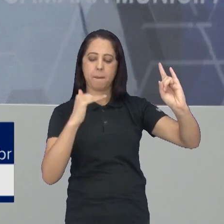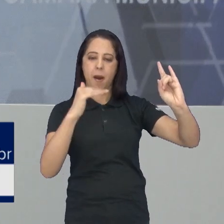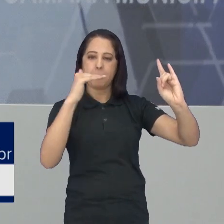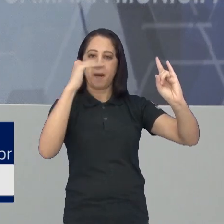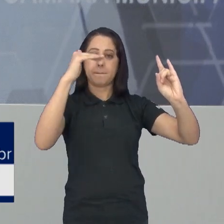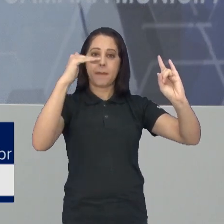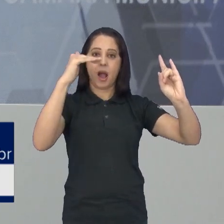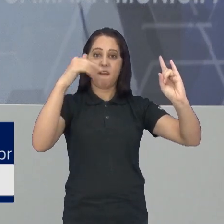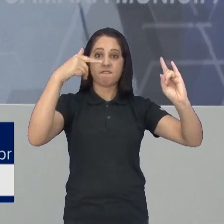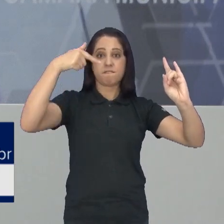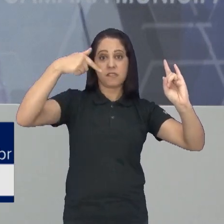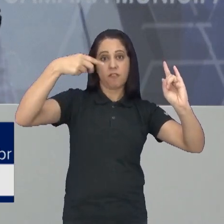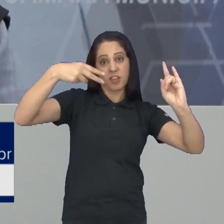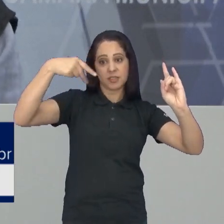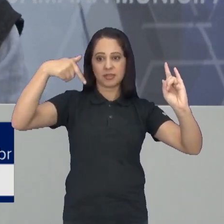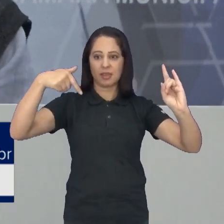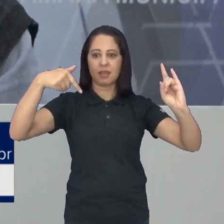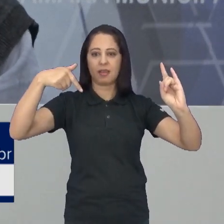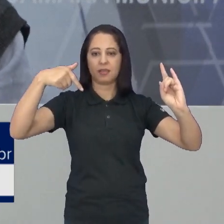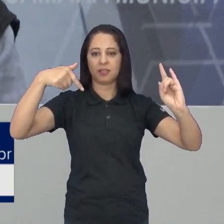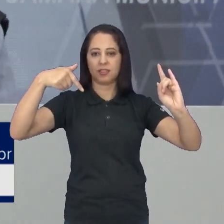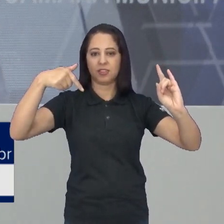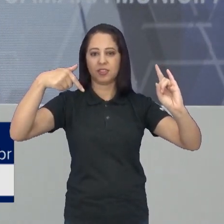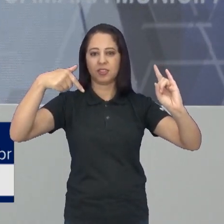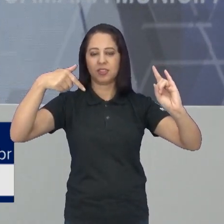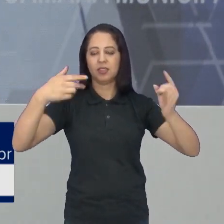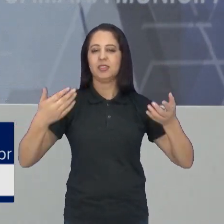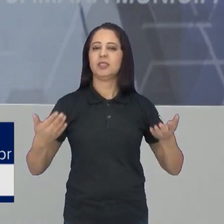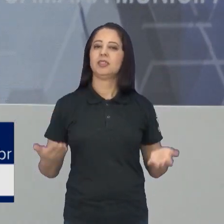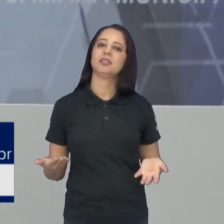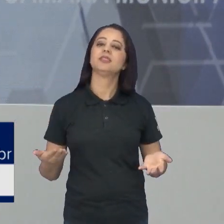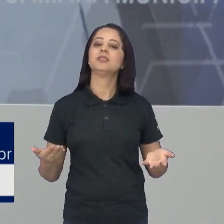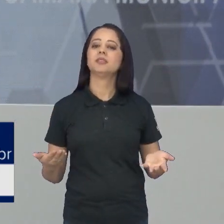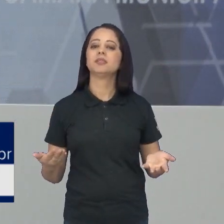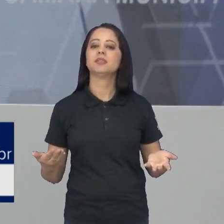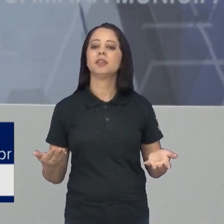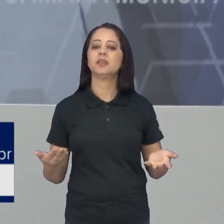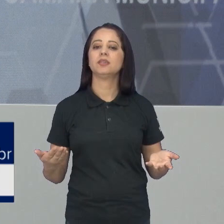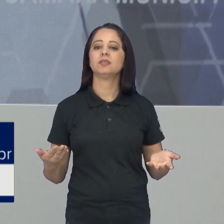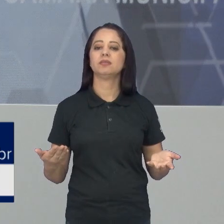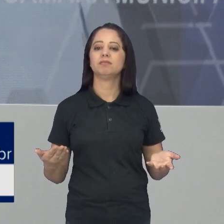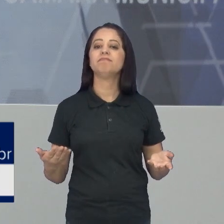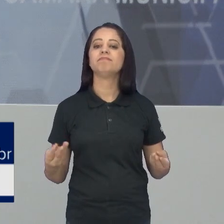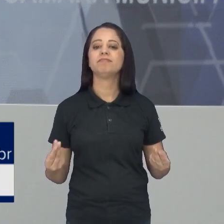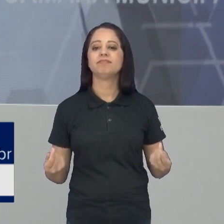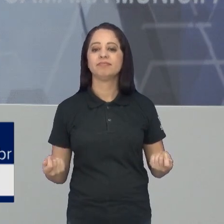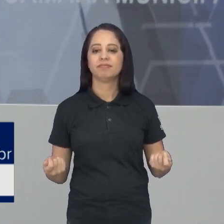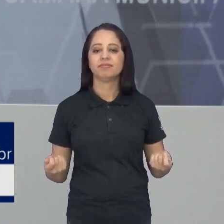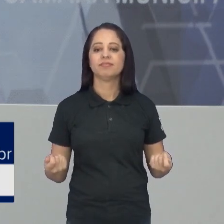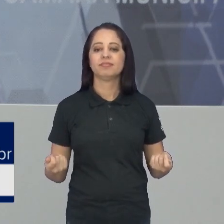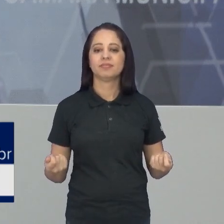Então o VGV desse empreendimento, ele cresce